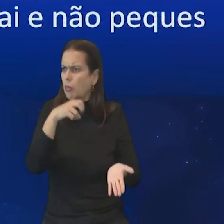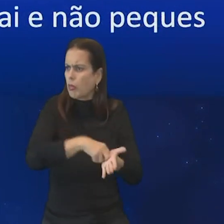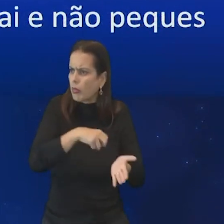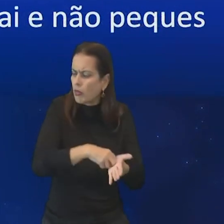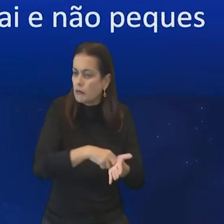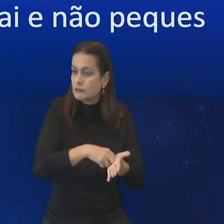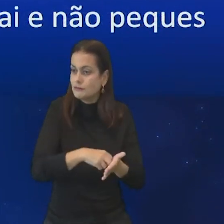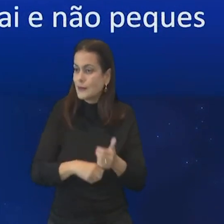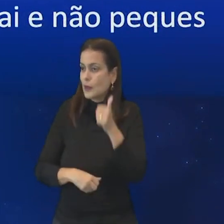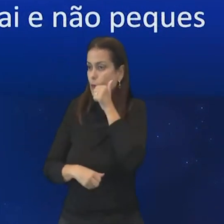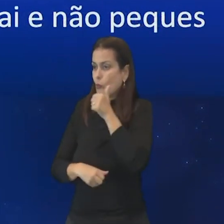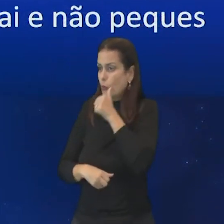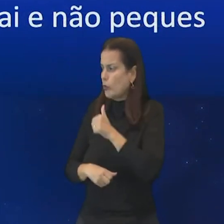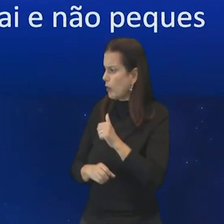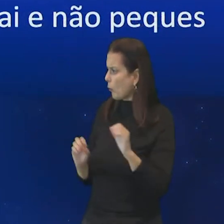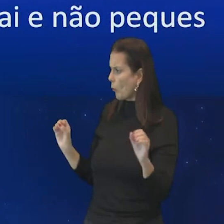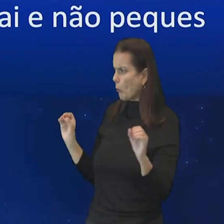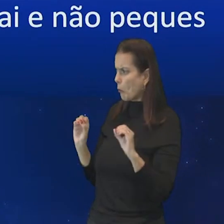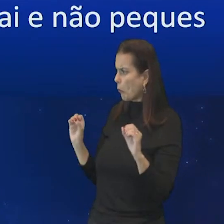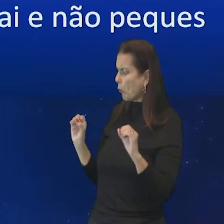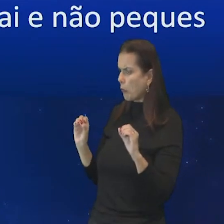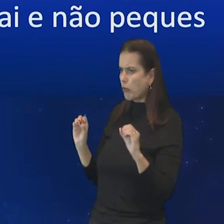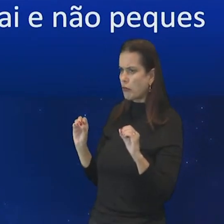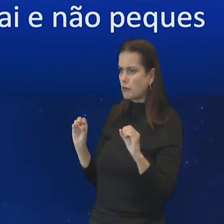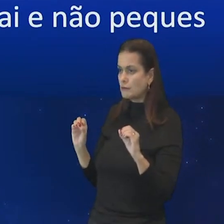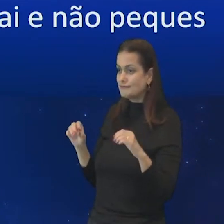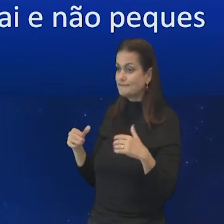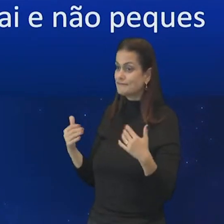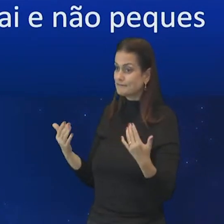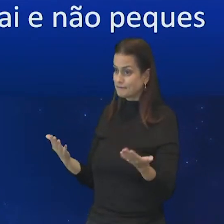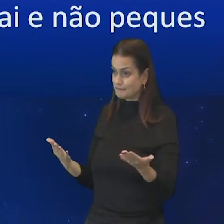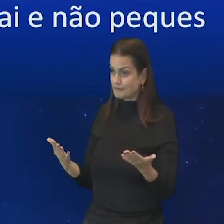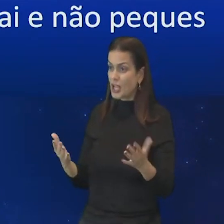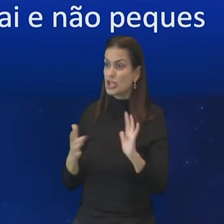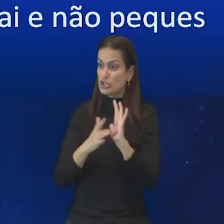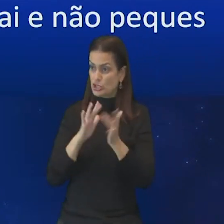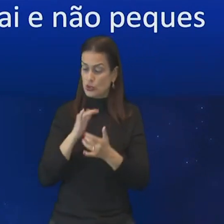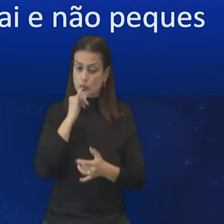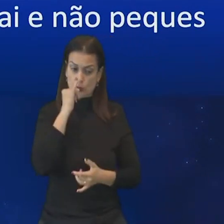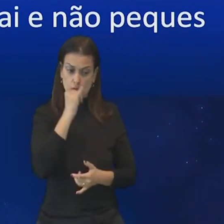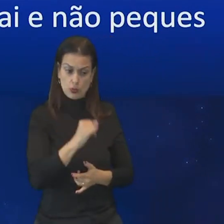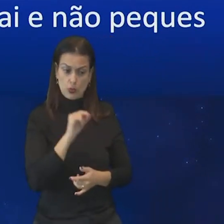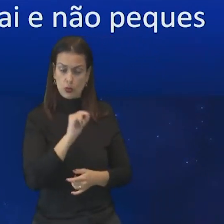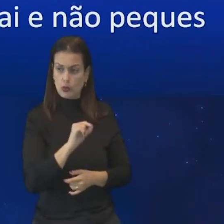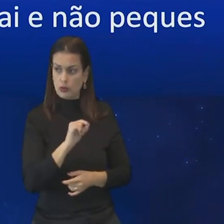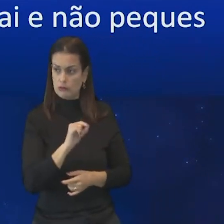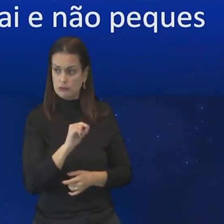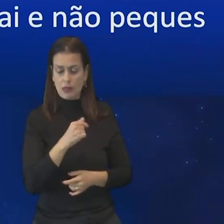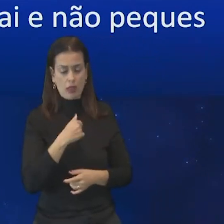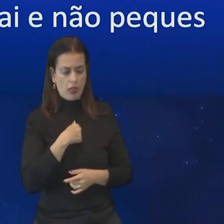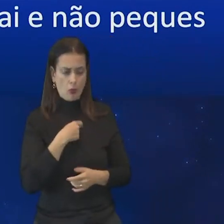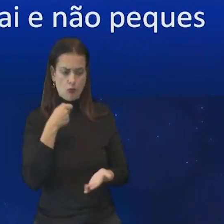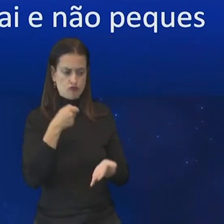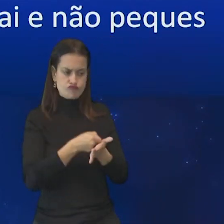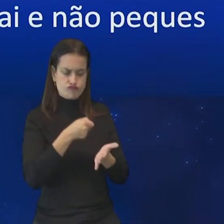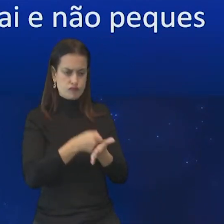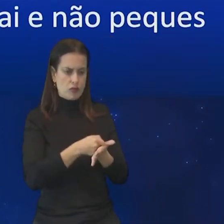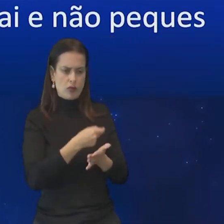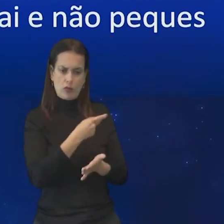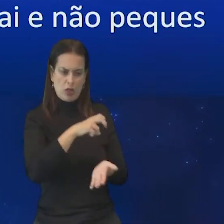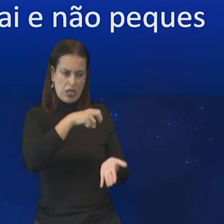Respondeu ela: Ninguém, Senhor. Então lhe disse Jesus: Nem eu tampouco te